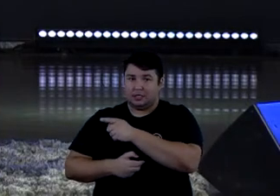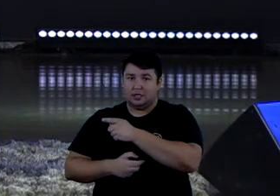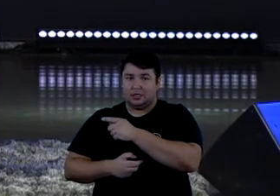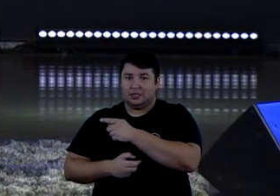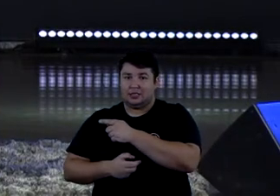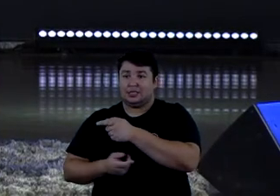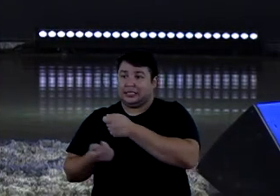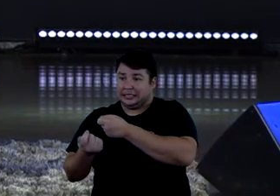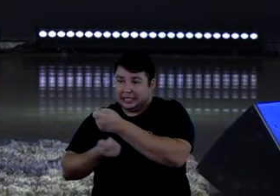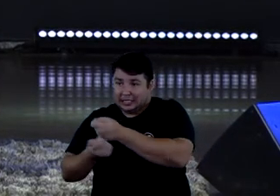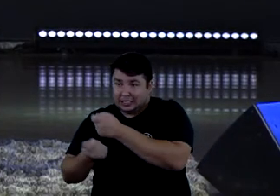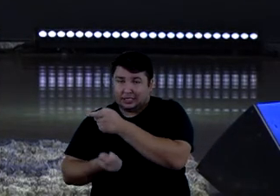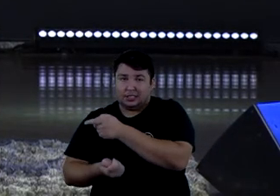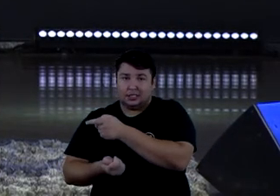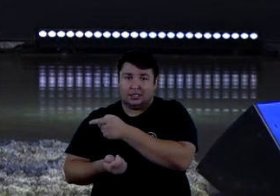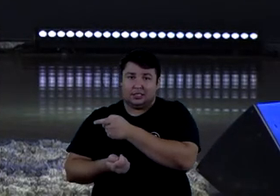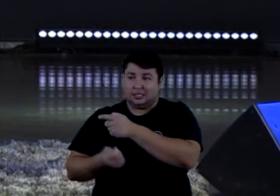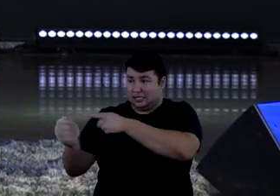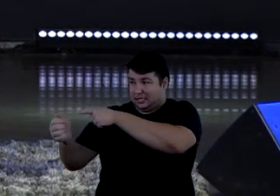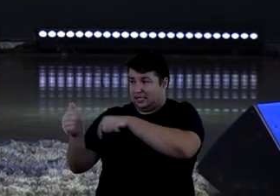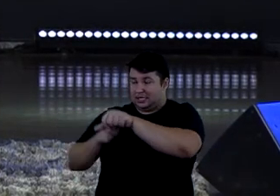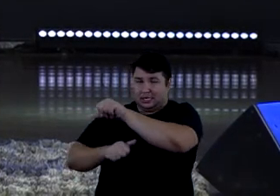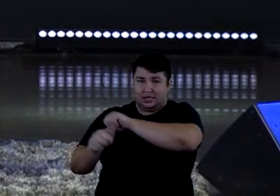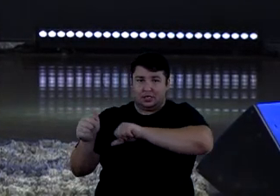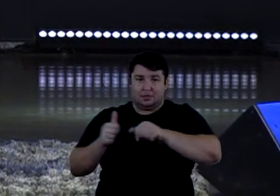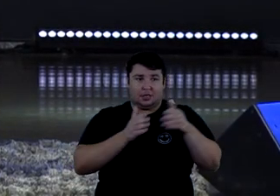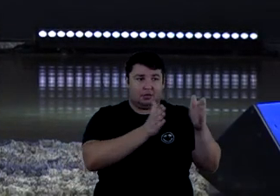adestrado e transformado.